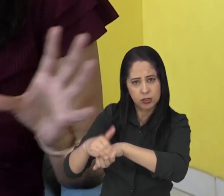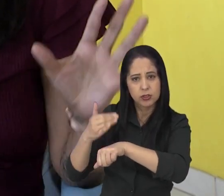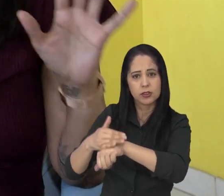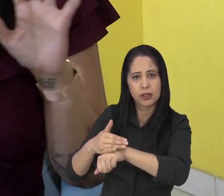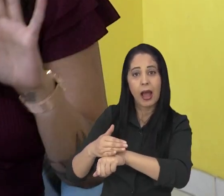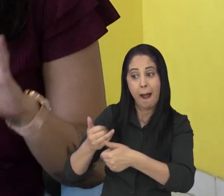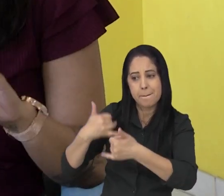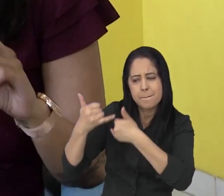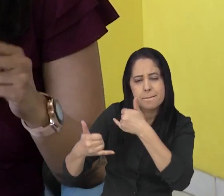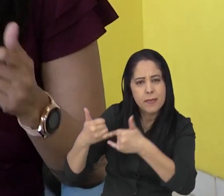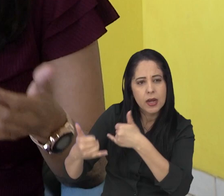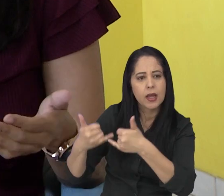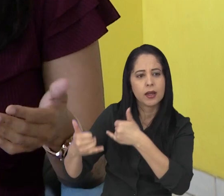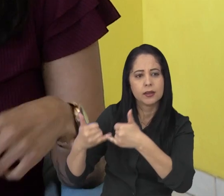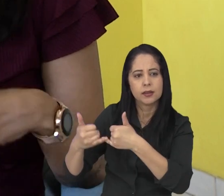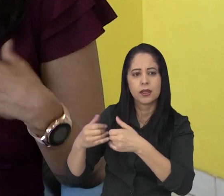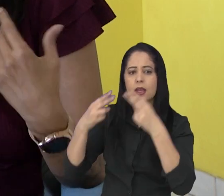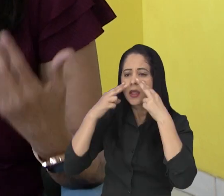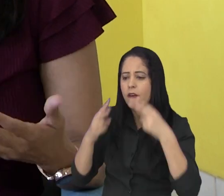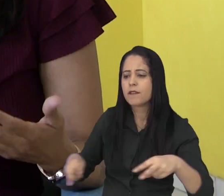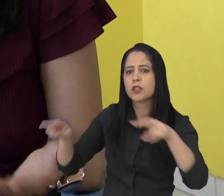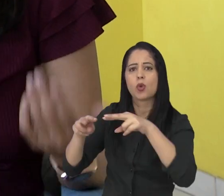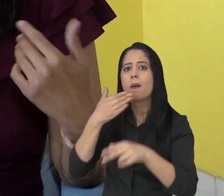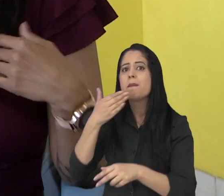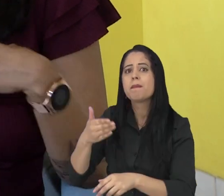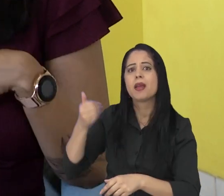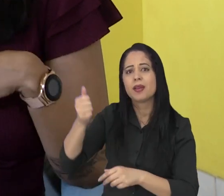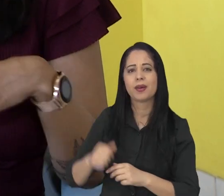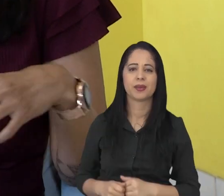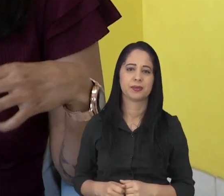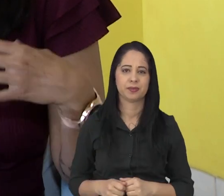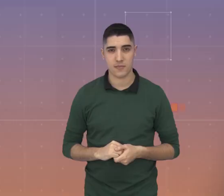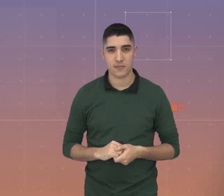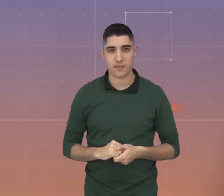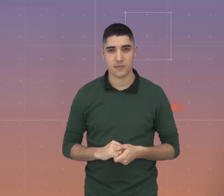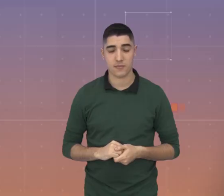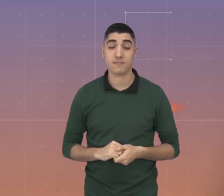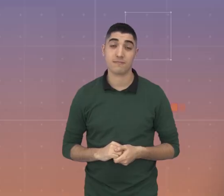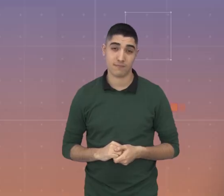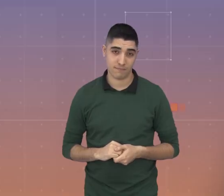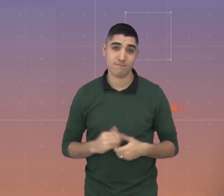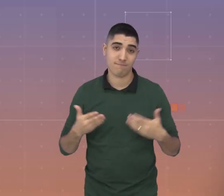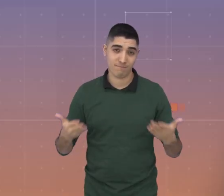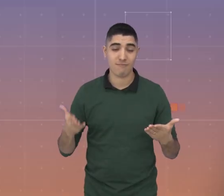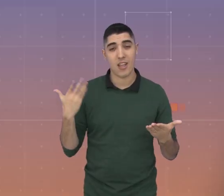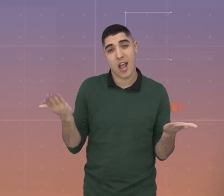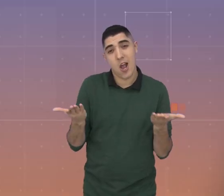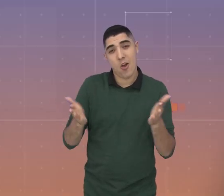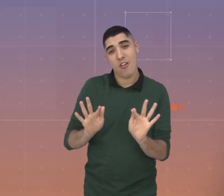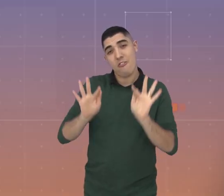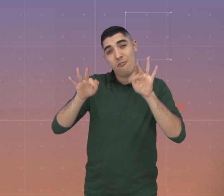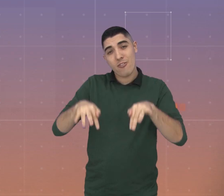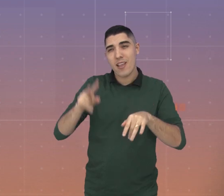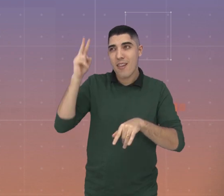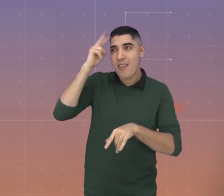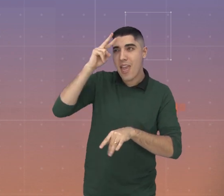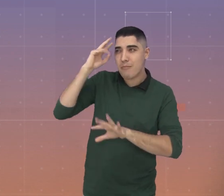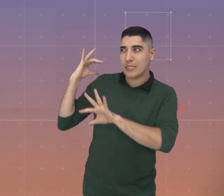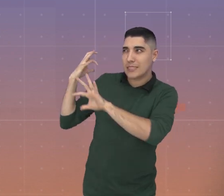quanto mais sensorial for isso, melhor. Quanto mais lúdico for, melhor. E aqui nós encerramos a